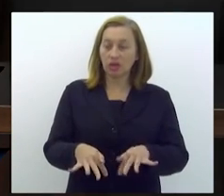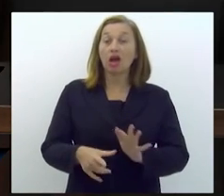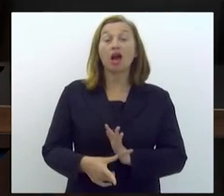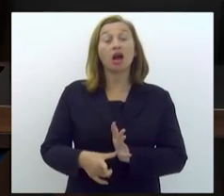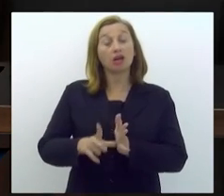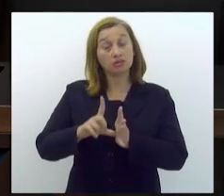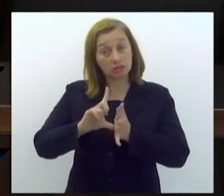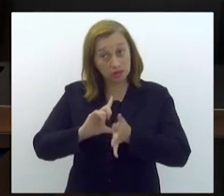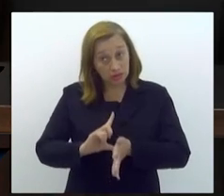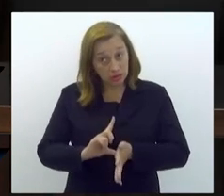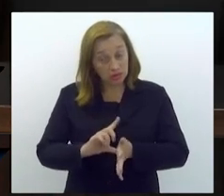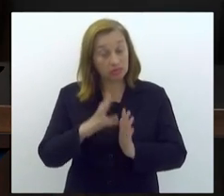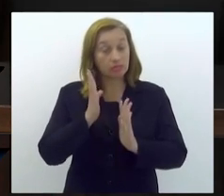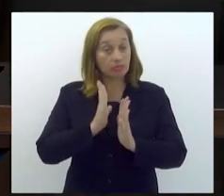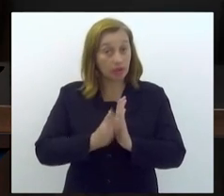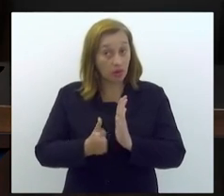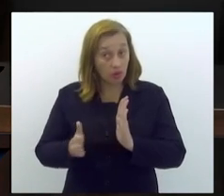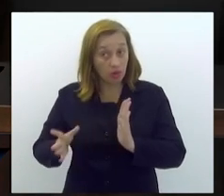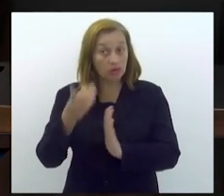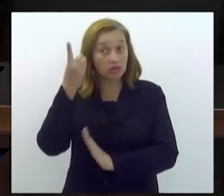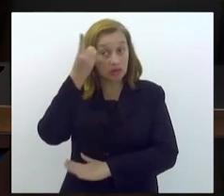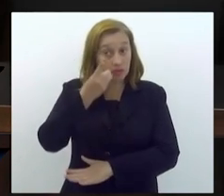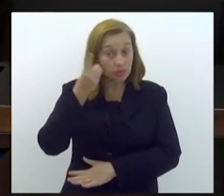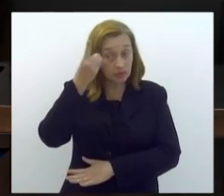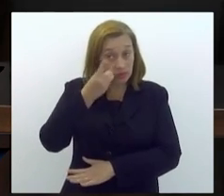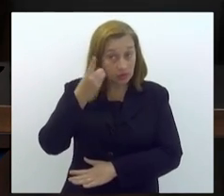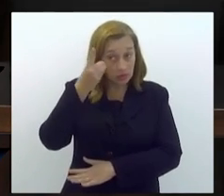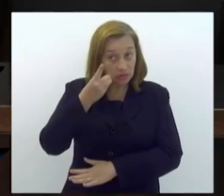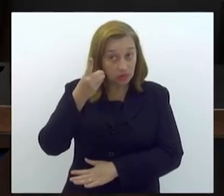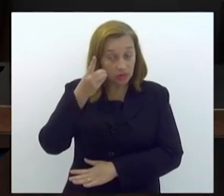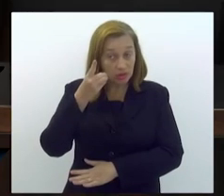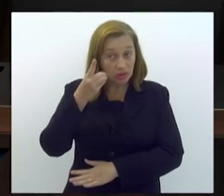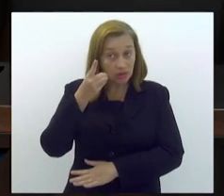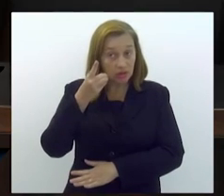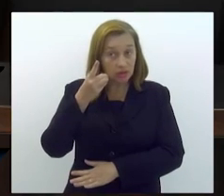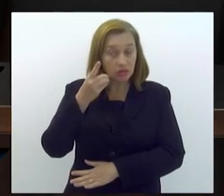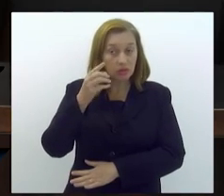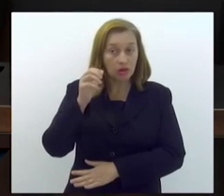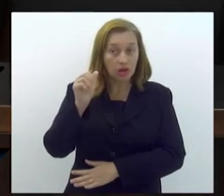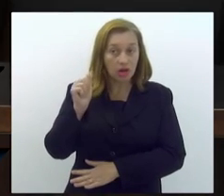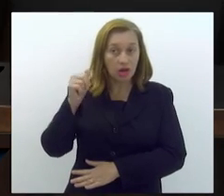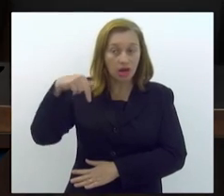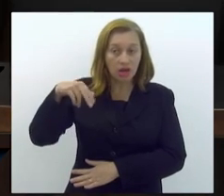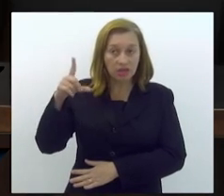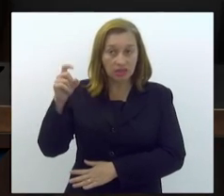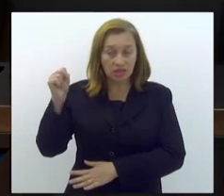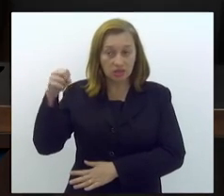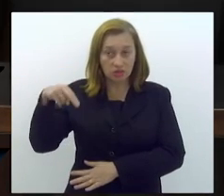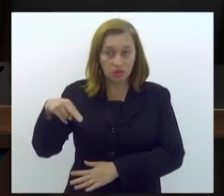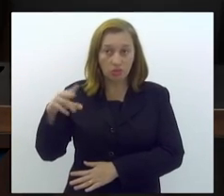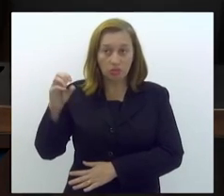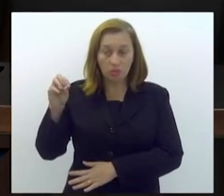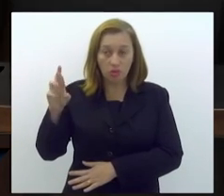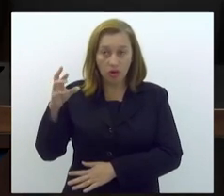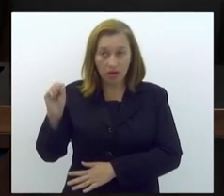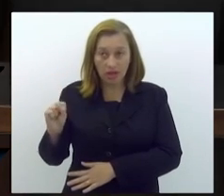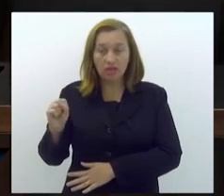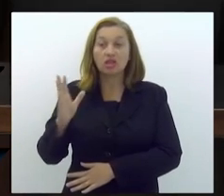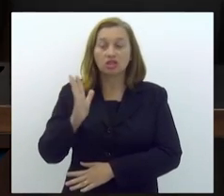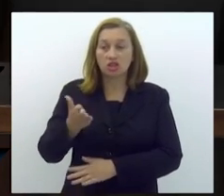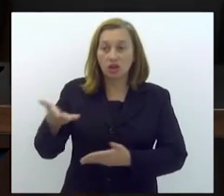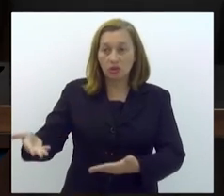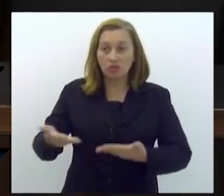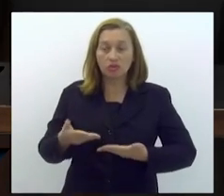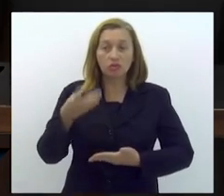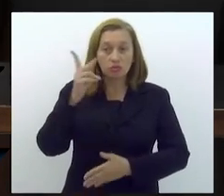antes porém pela ordem ao Deputado concedido ao Deputado Anderson Moraes já convidando o deputado Professor